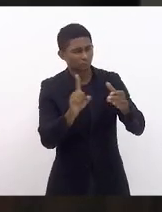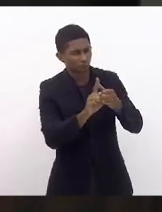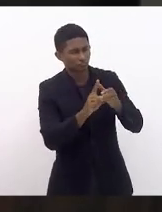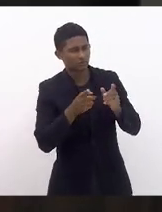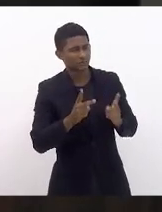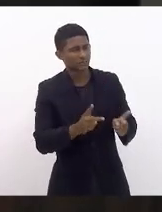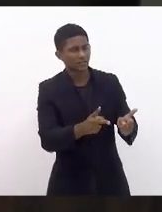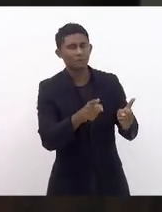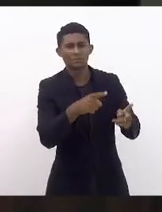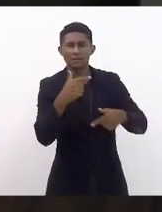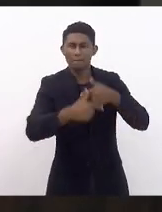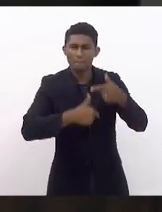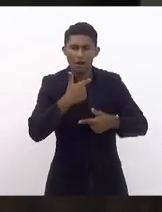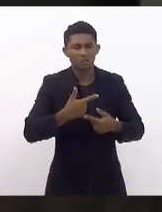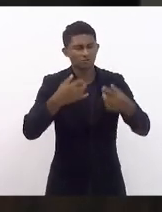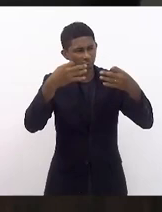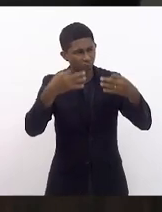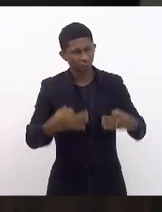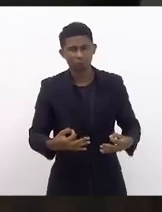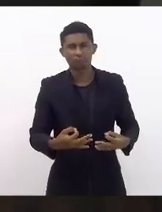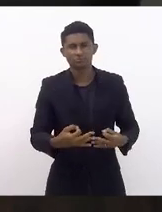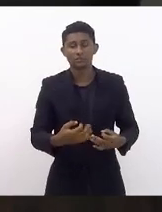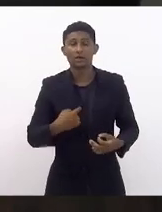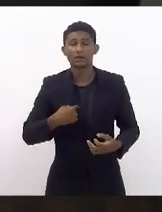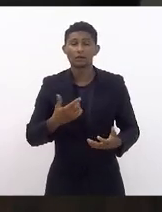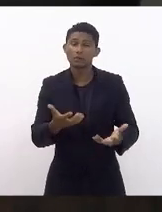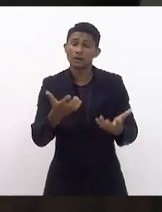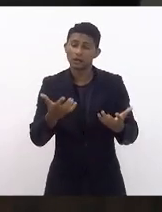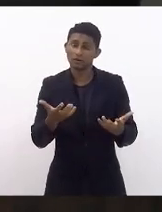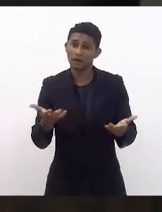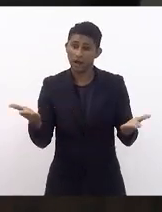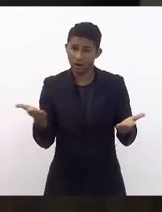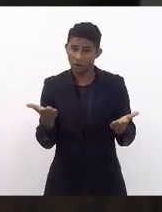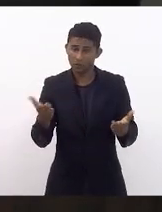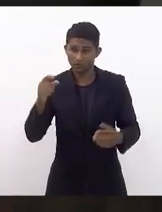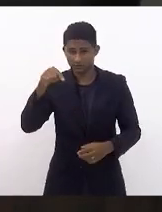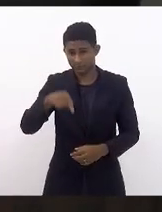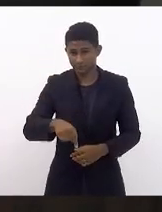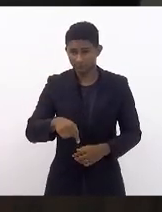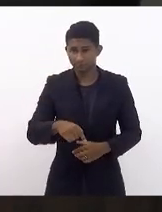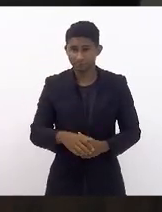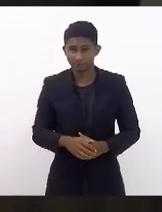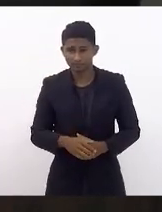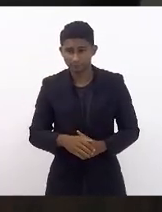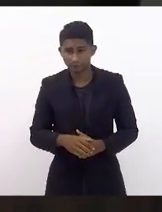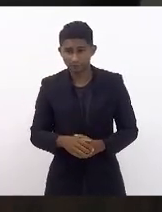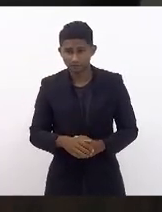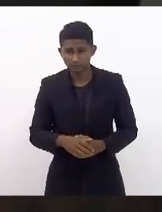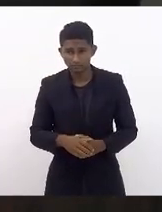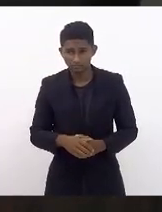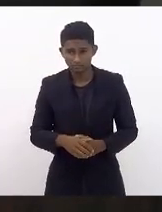um homem honesto. E eu gostaria, nesse momento, de